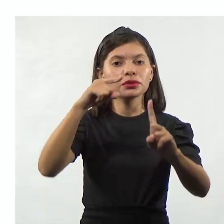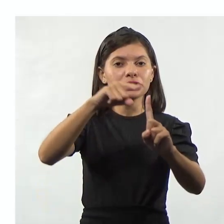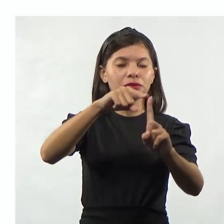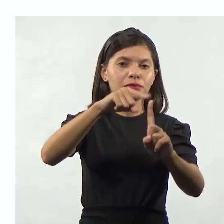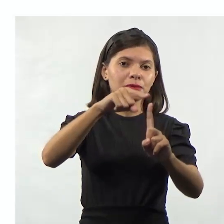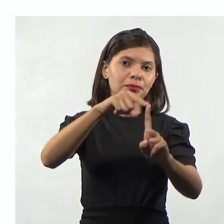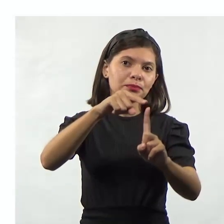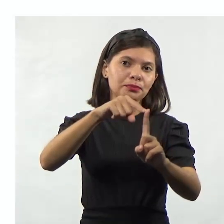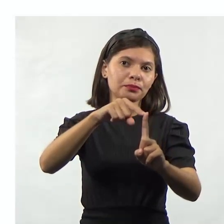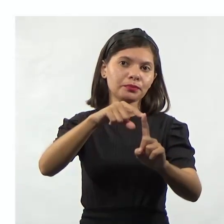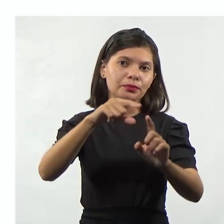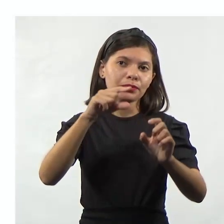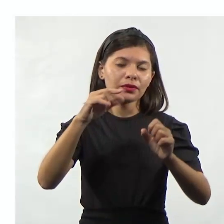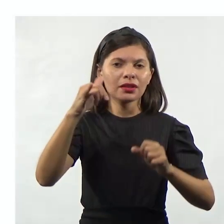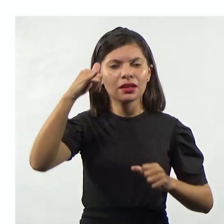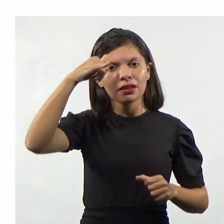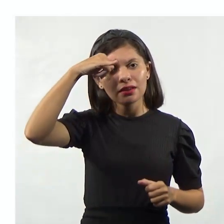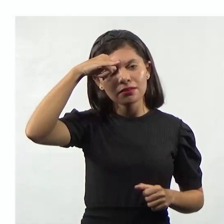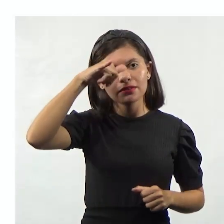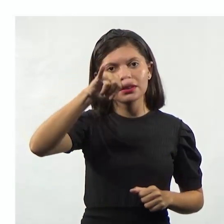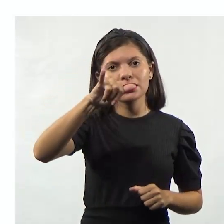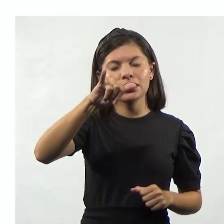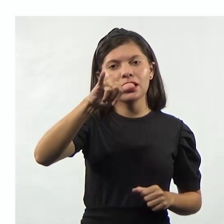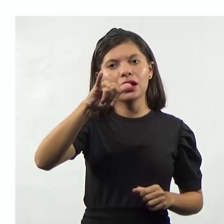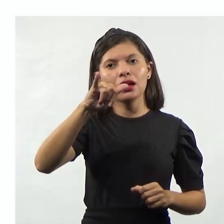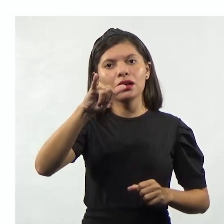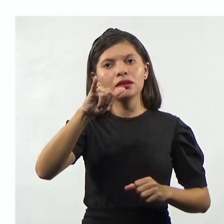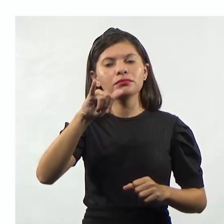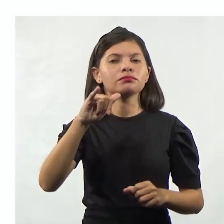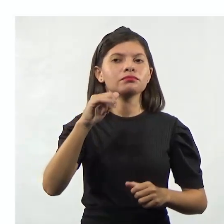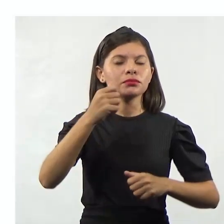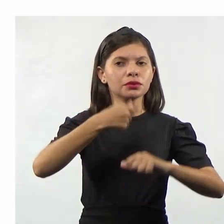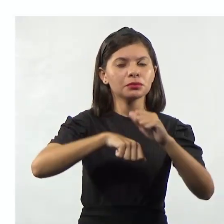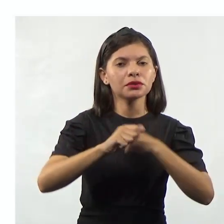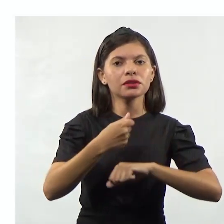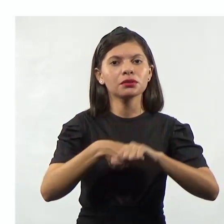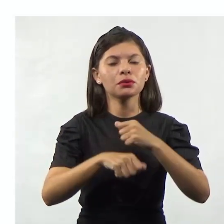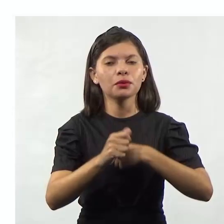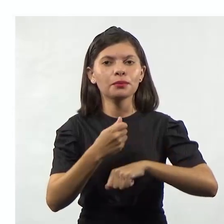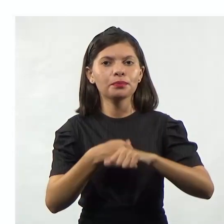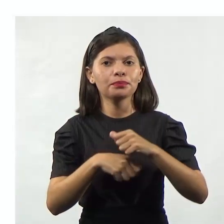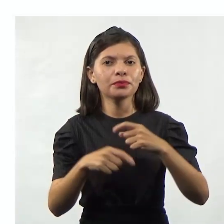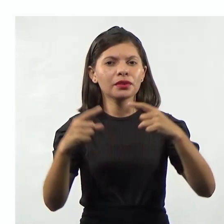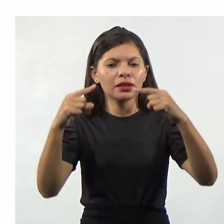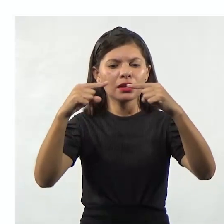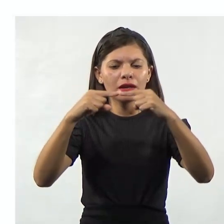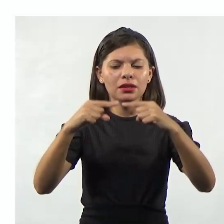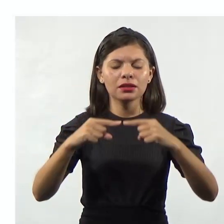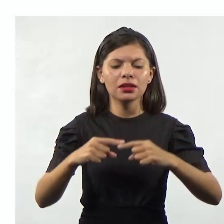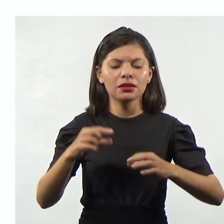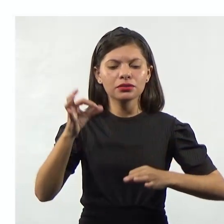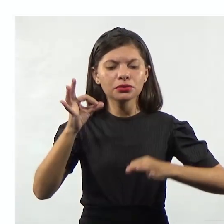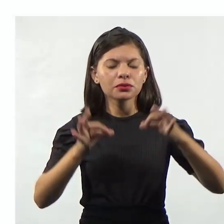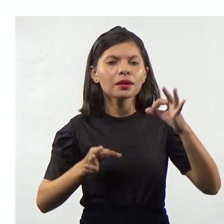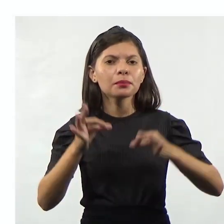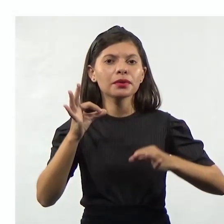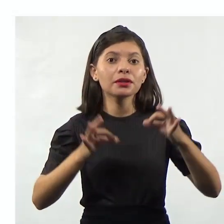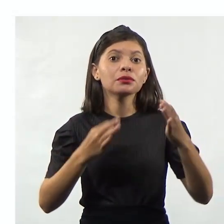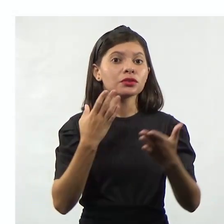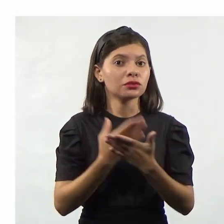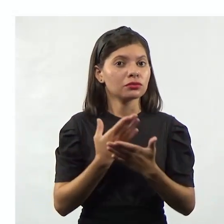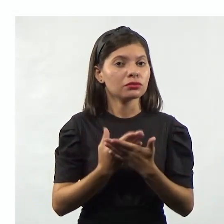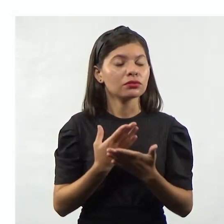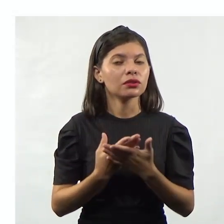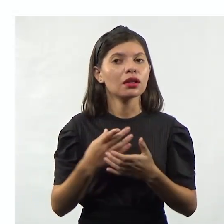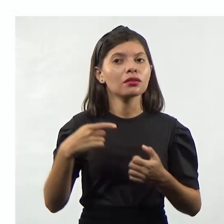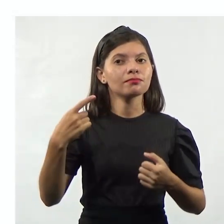objetivos, né, de modo a evitar o arbítrio de um administrador. E aí, para isso, a gente vai ter critérios de julgamento que